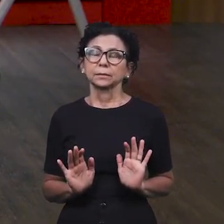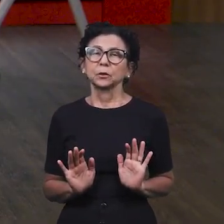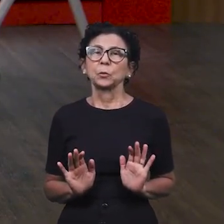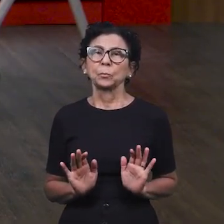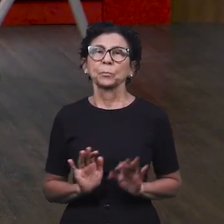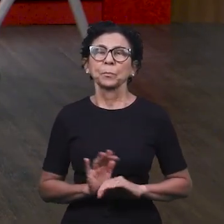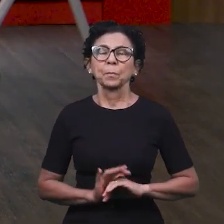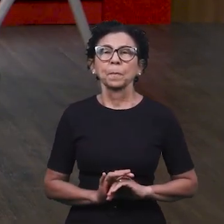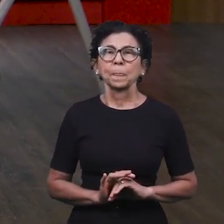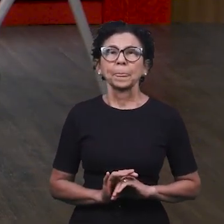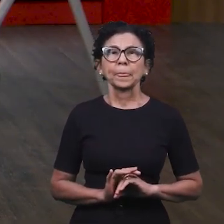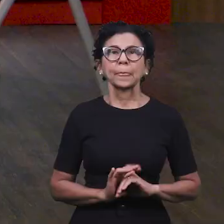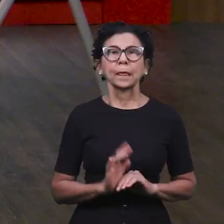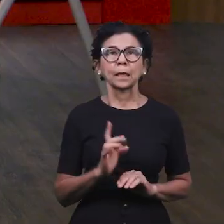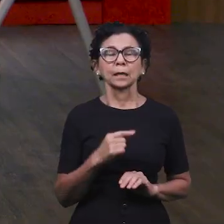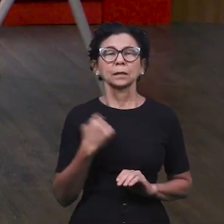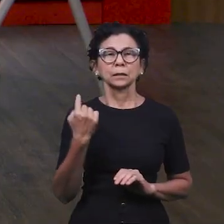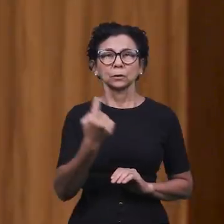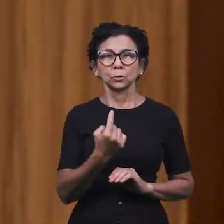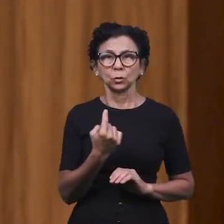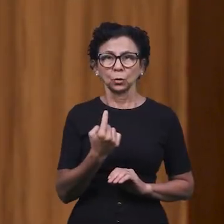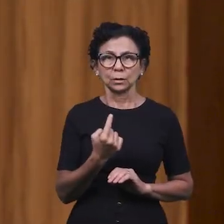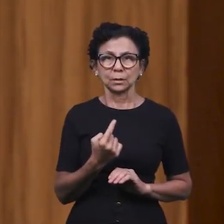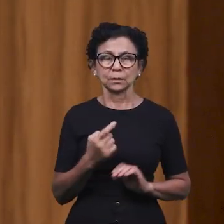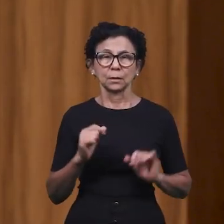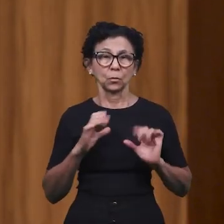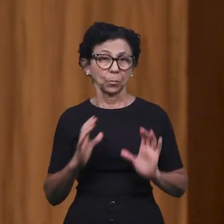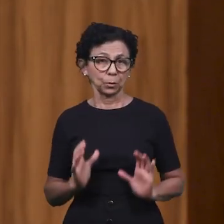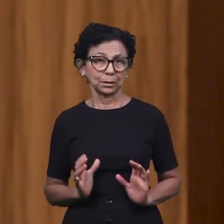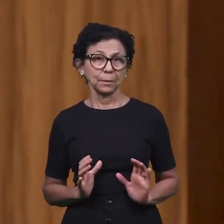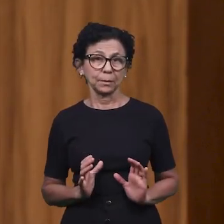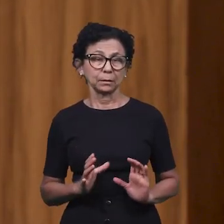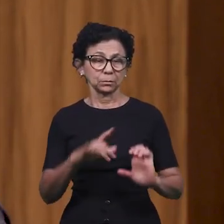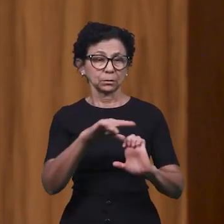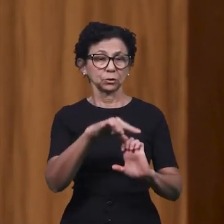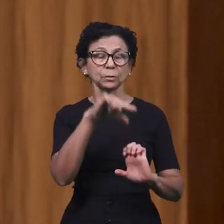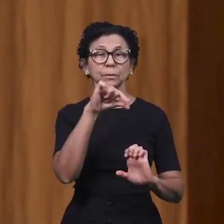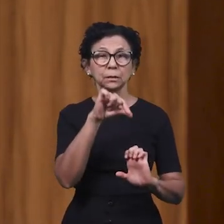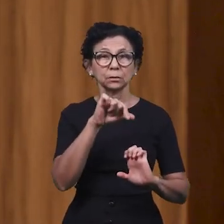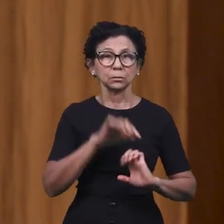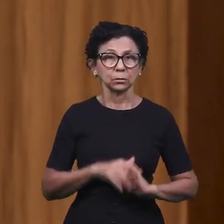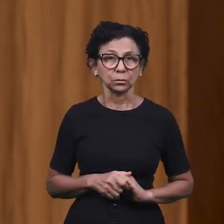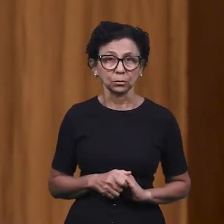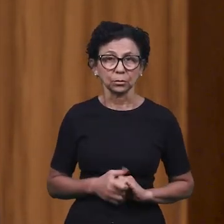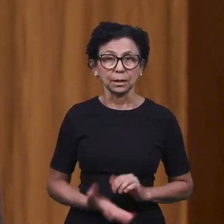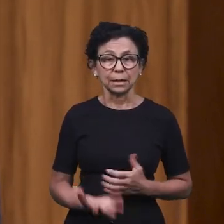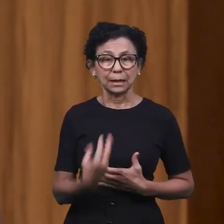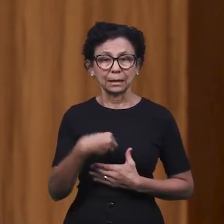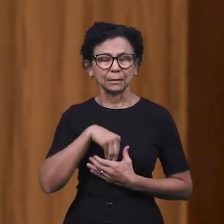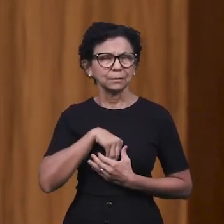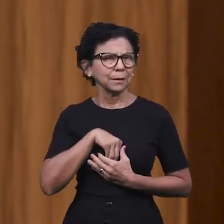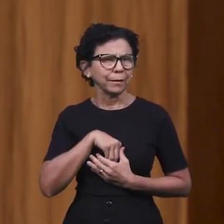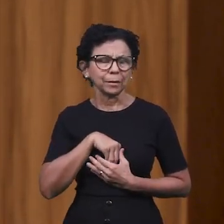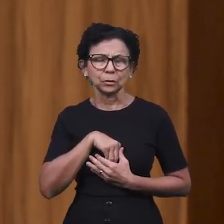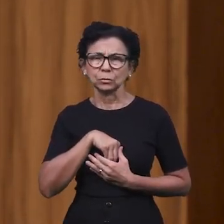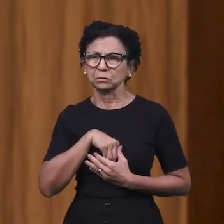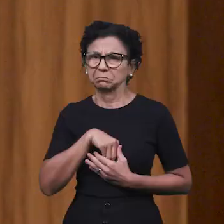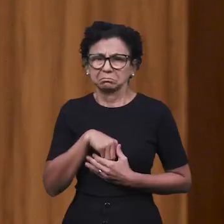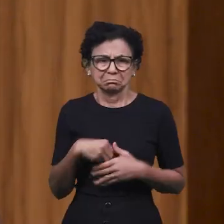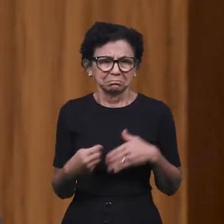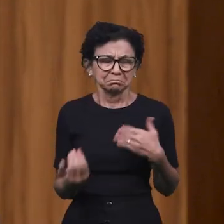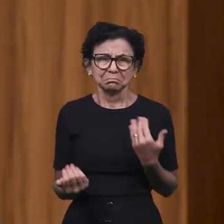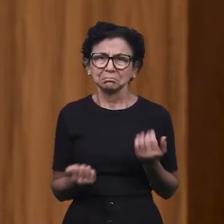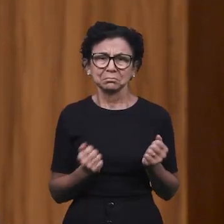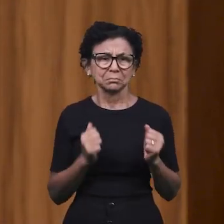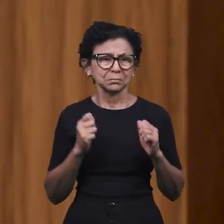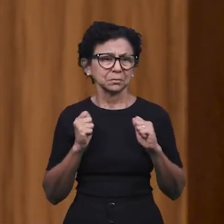enquanto empreendedores, porque nós estamos falando de um comportamento empreendedor. Isso. E o comportamento empreendedor, ele precisa estar em nós. Não importa onde nós estejamos,